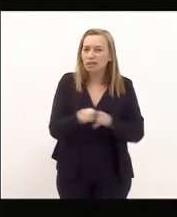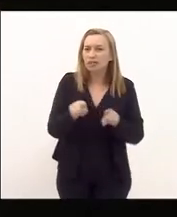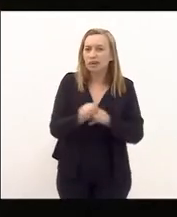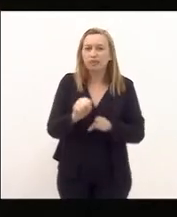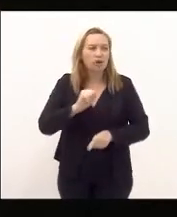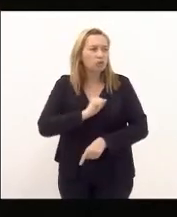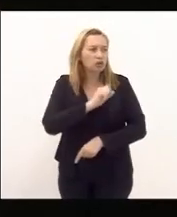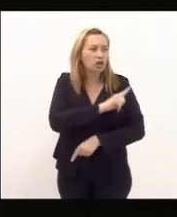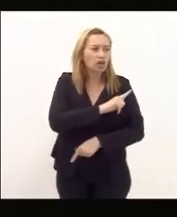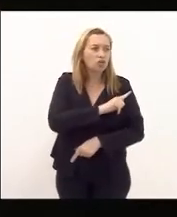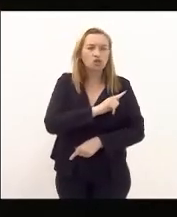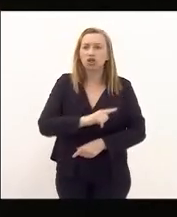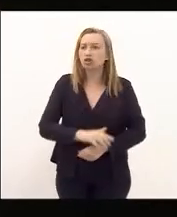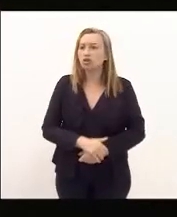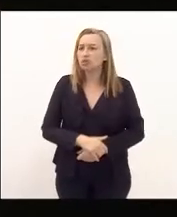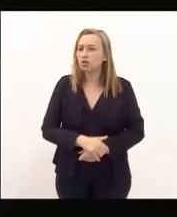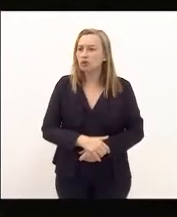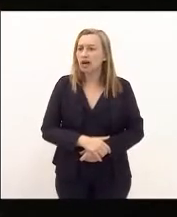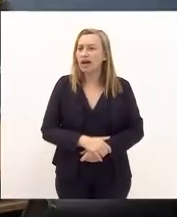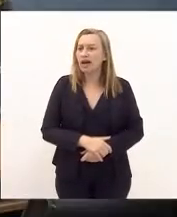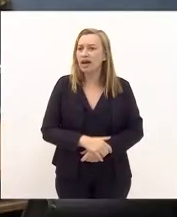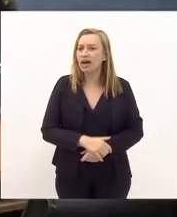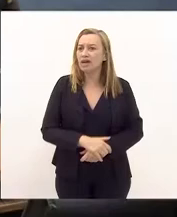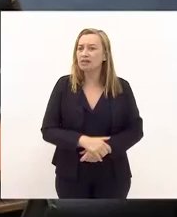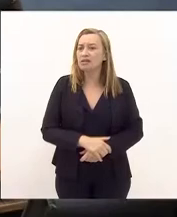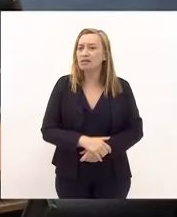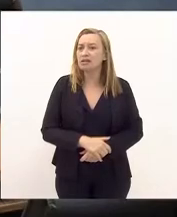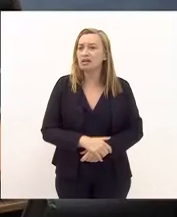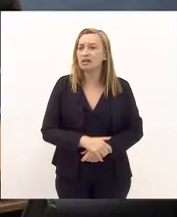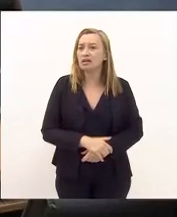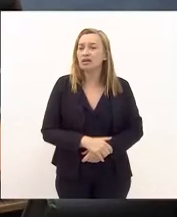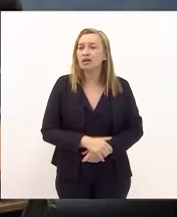Muito obrigado, gente. Tenha uma boa noite.